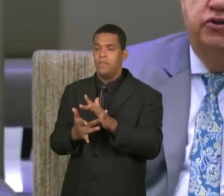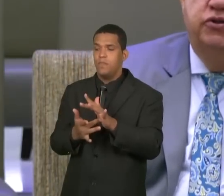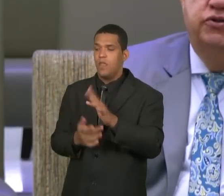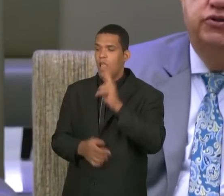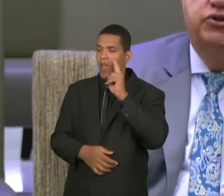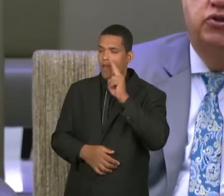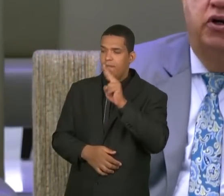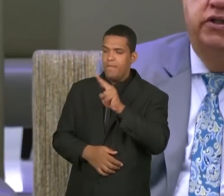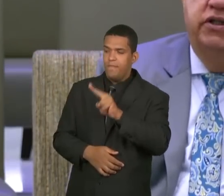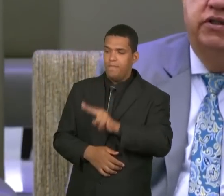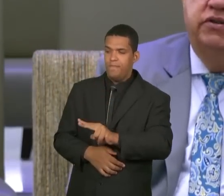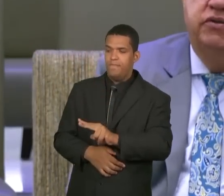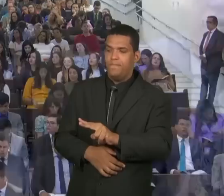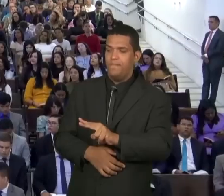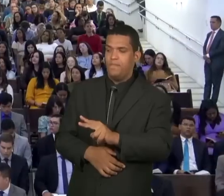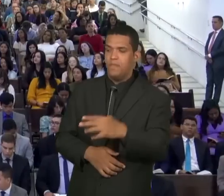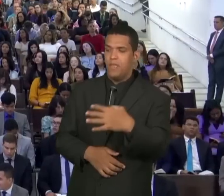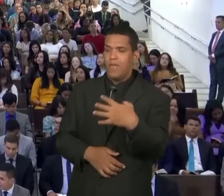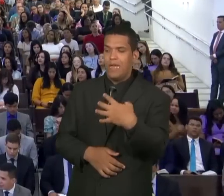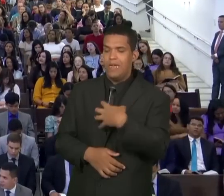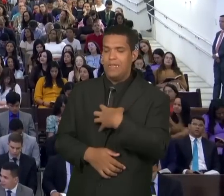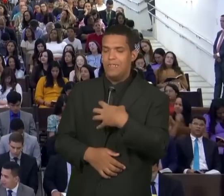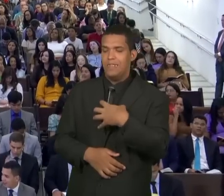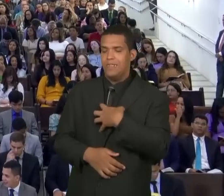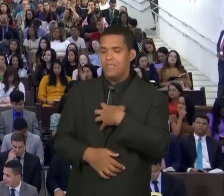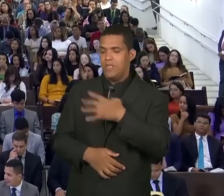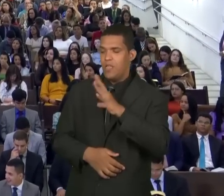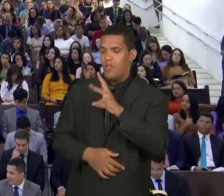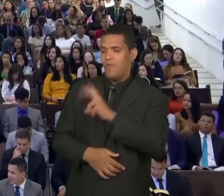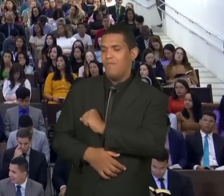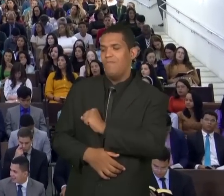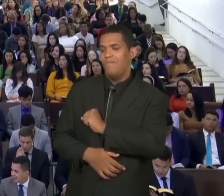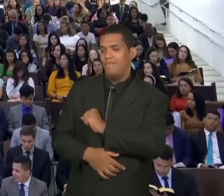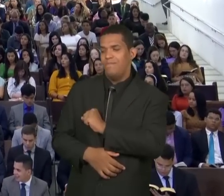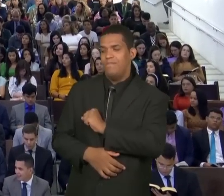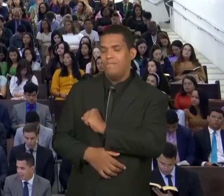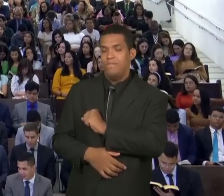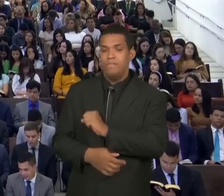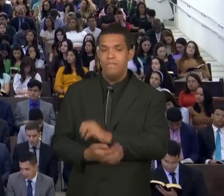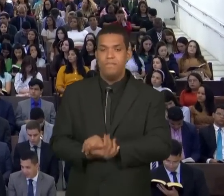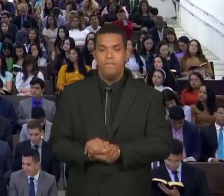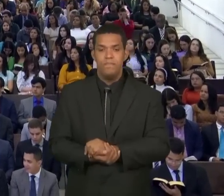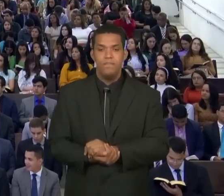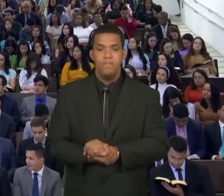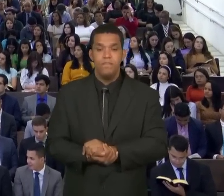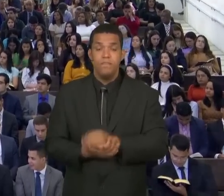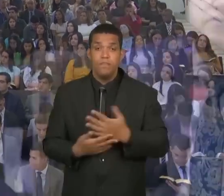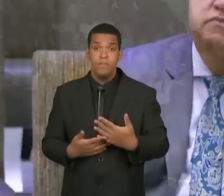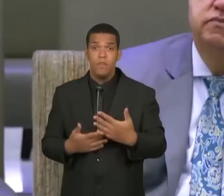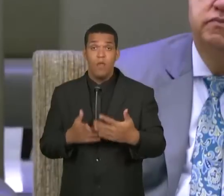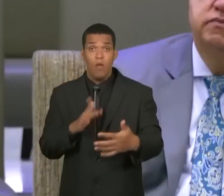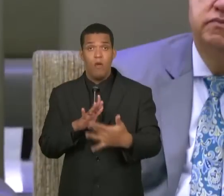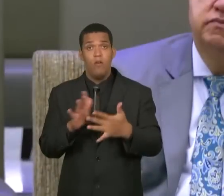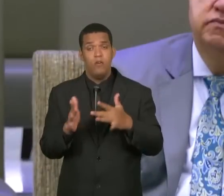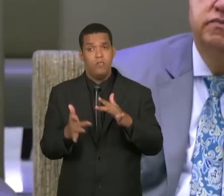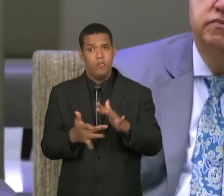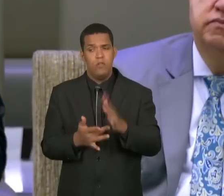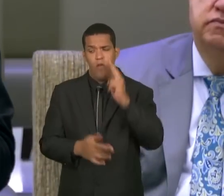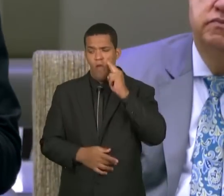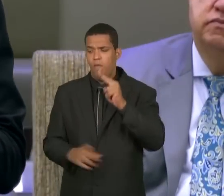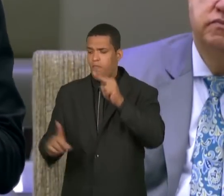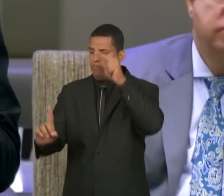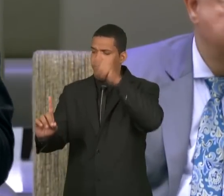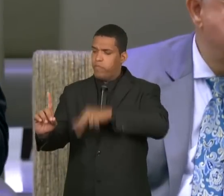olhando para ele com amor Jesus olha para este